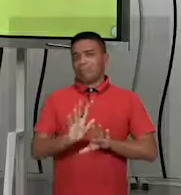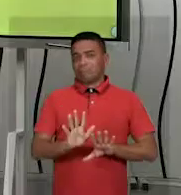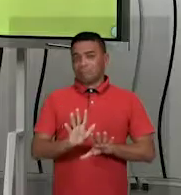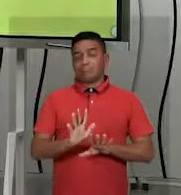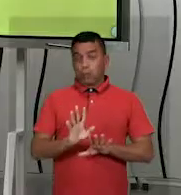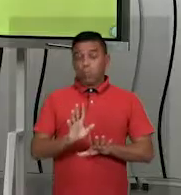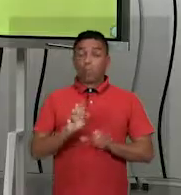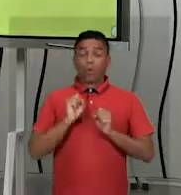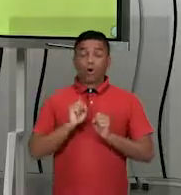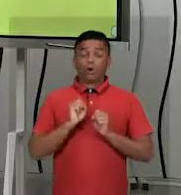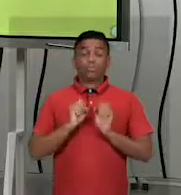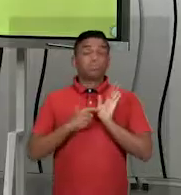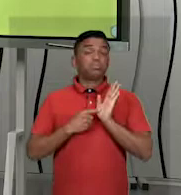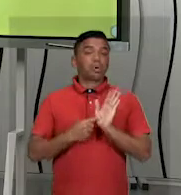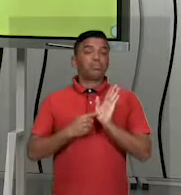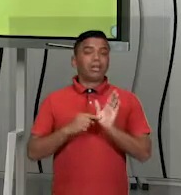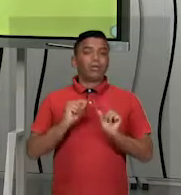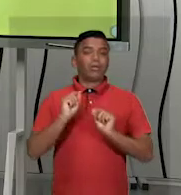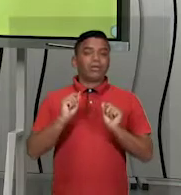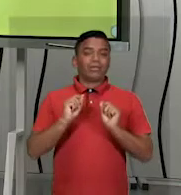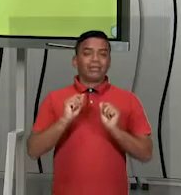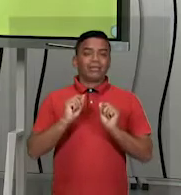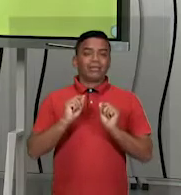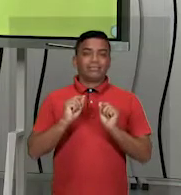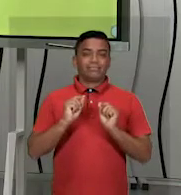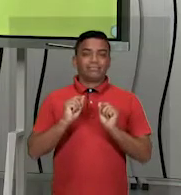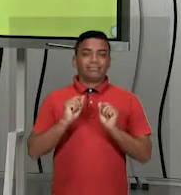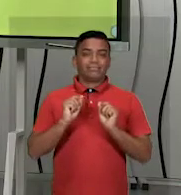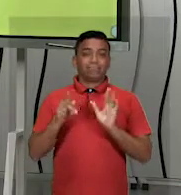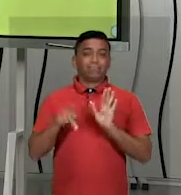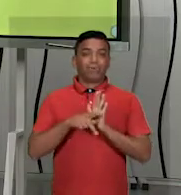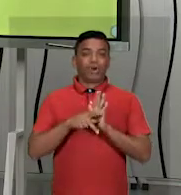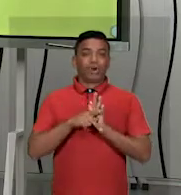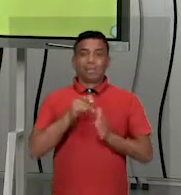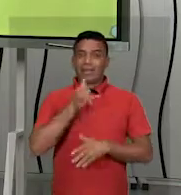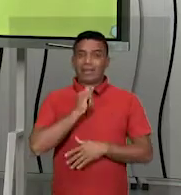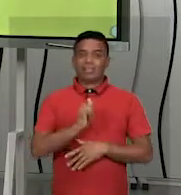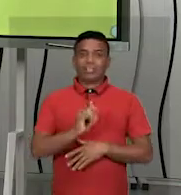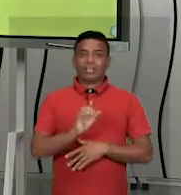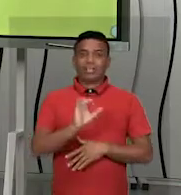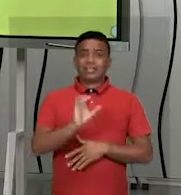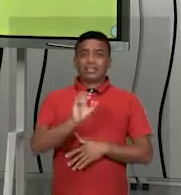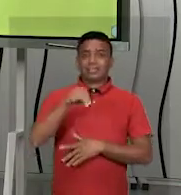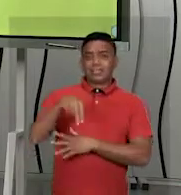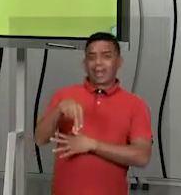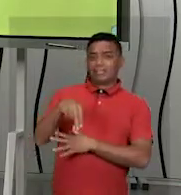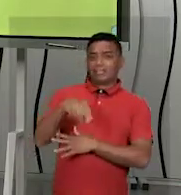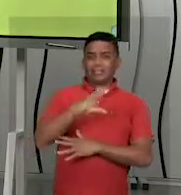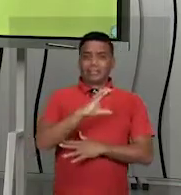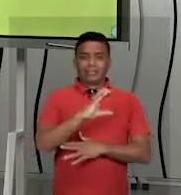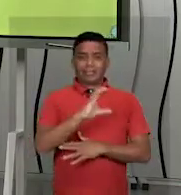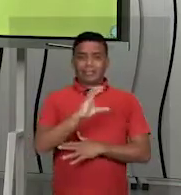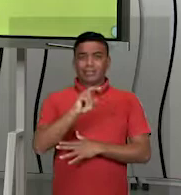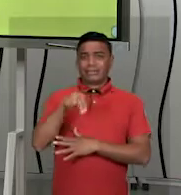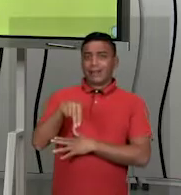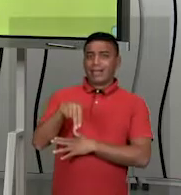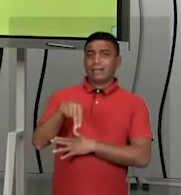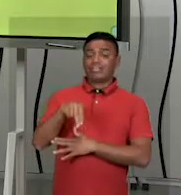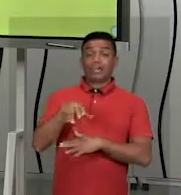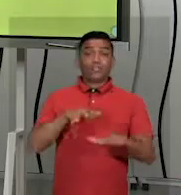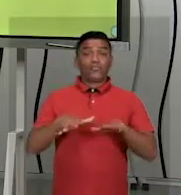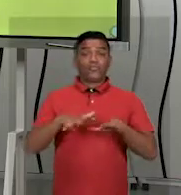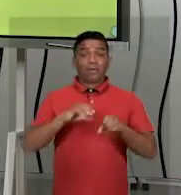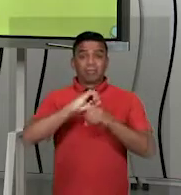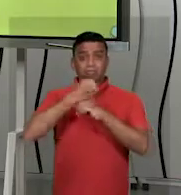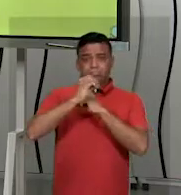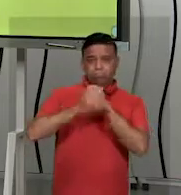isso está relacionado com a sua energia cinética. O movimento daquelas